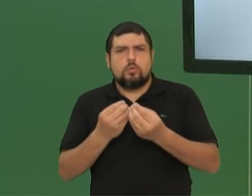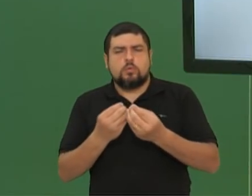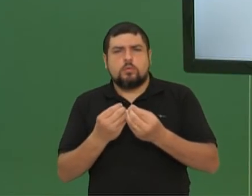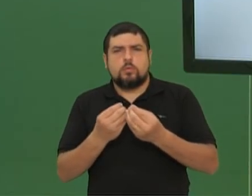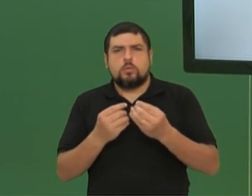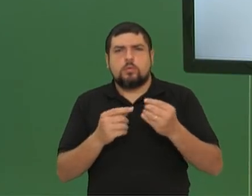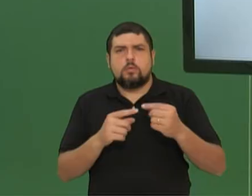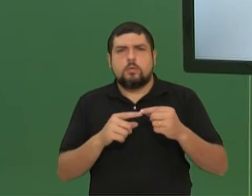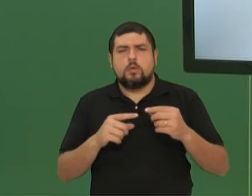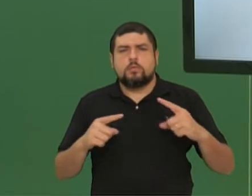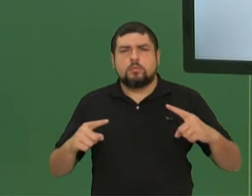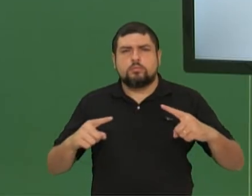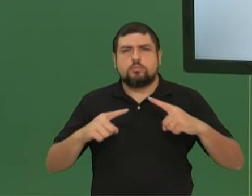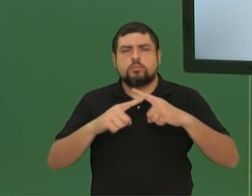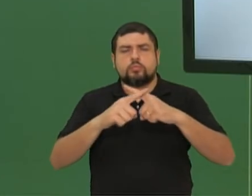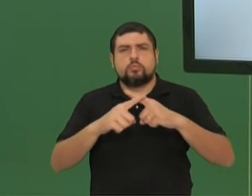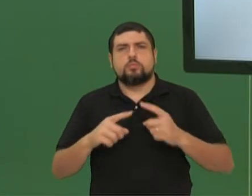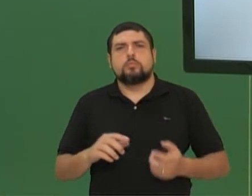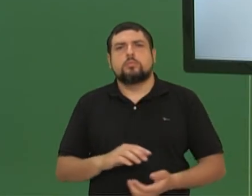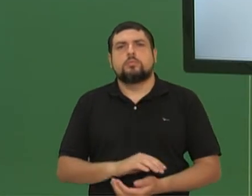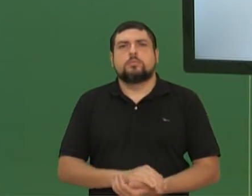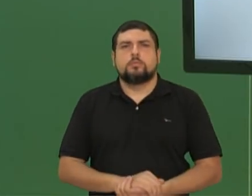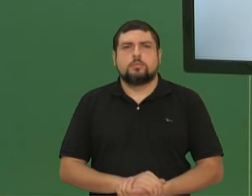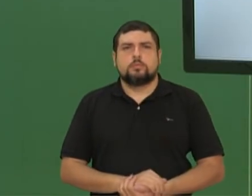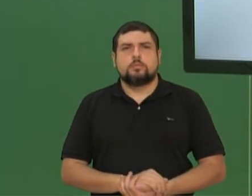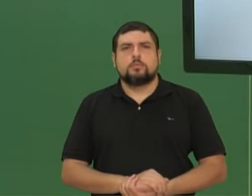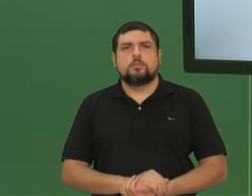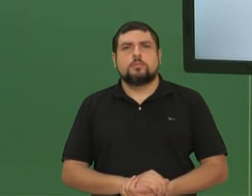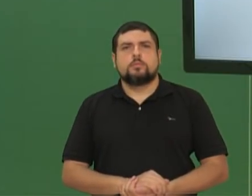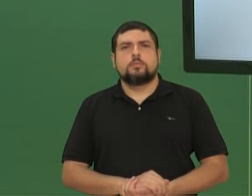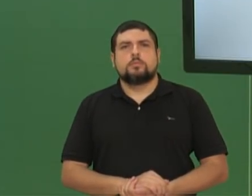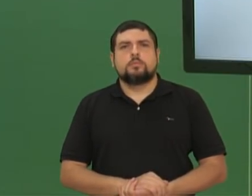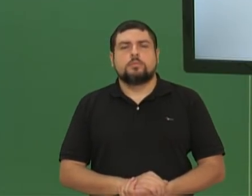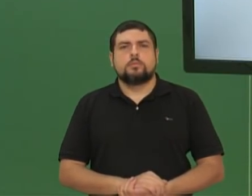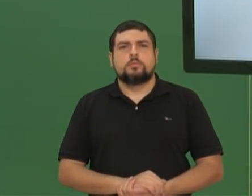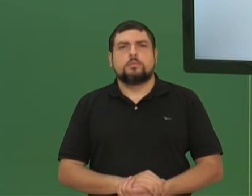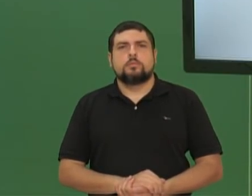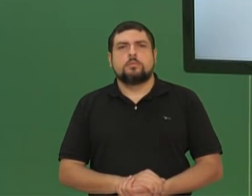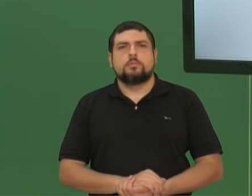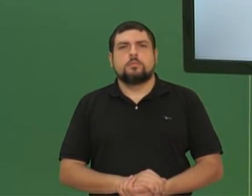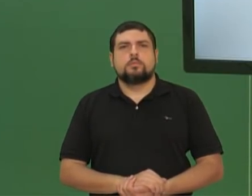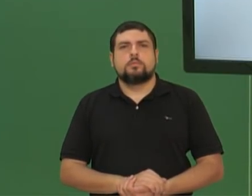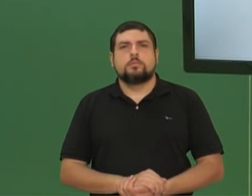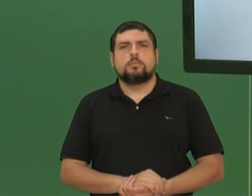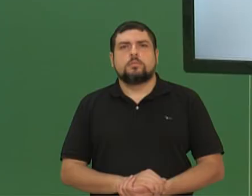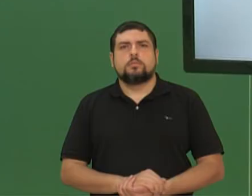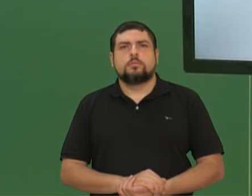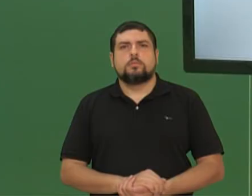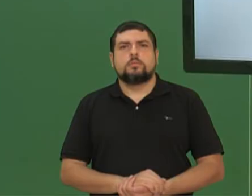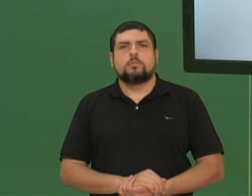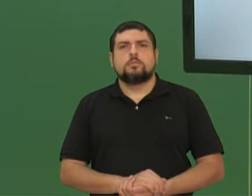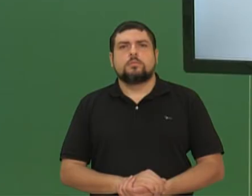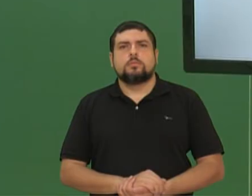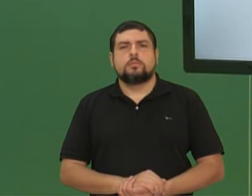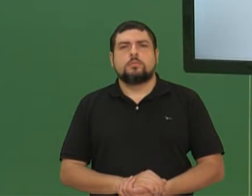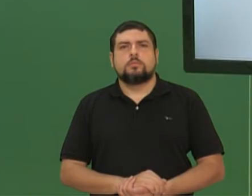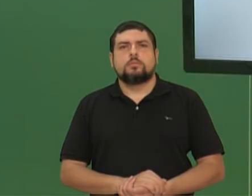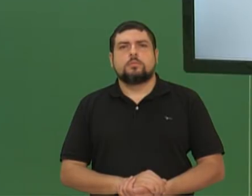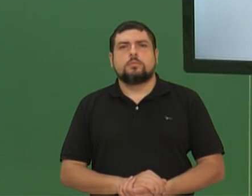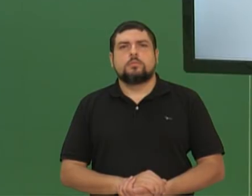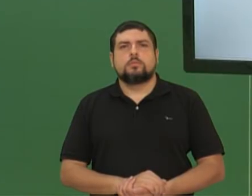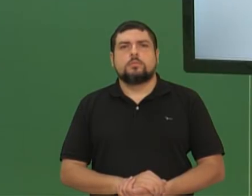inteiro e soma, ou diminui no caso, né, o que está em cima como numerador. Fica rápido de